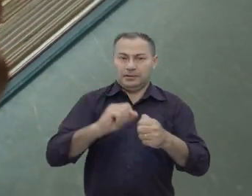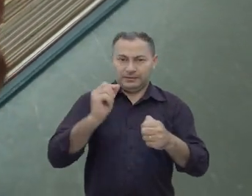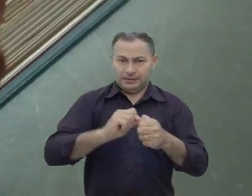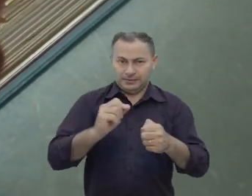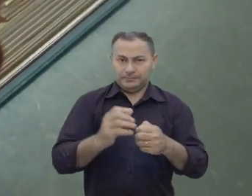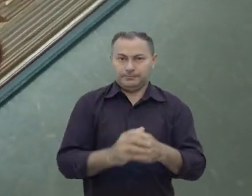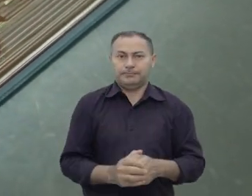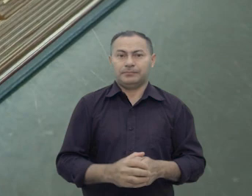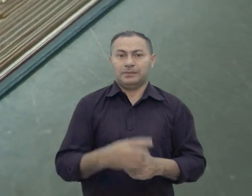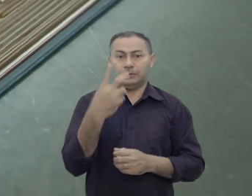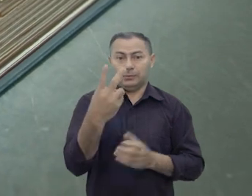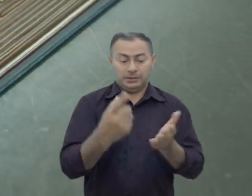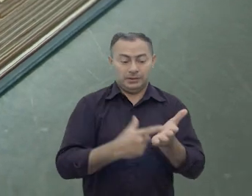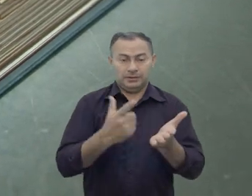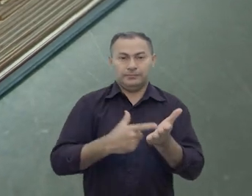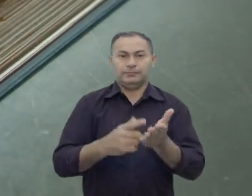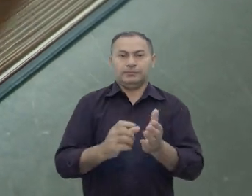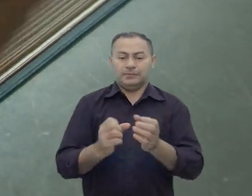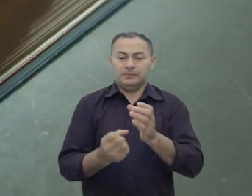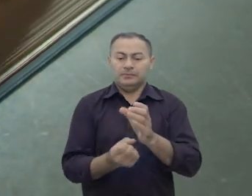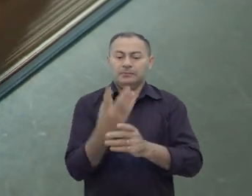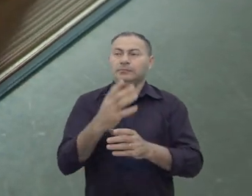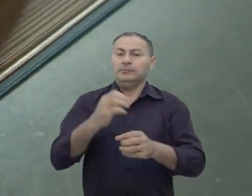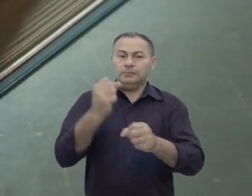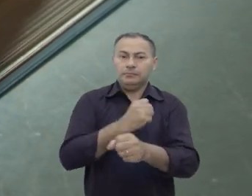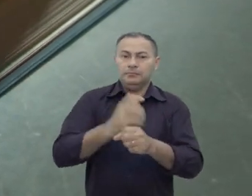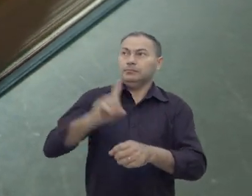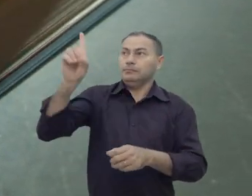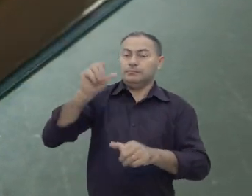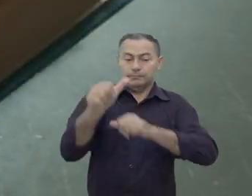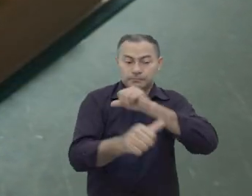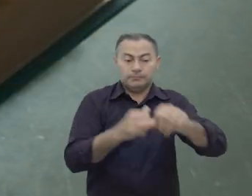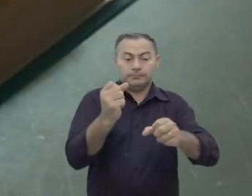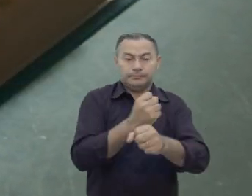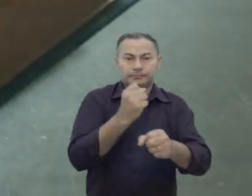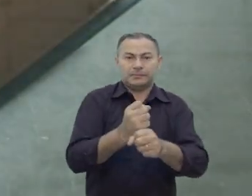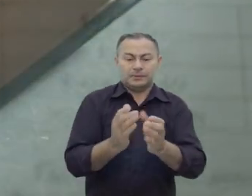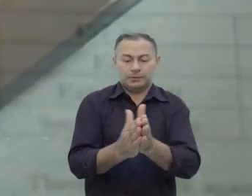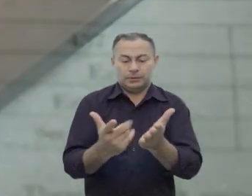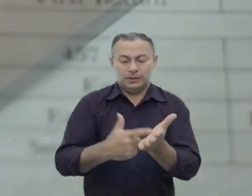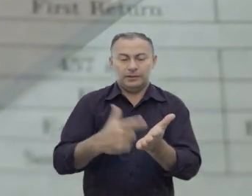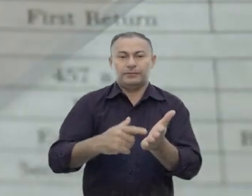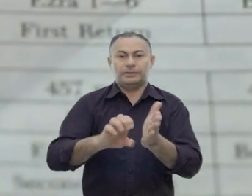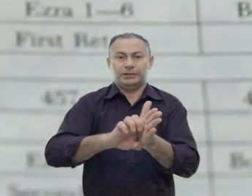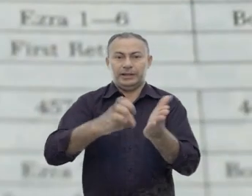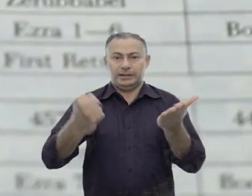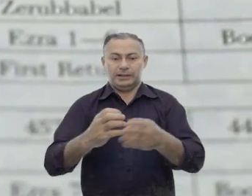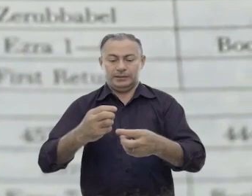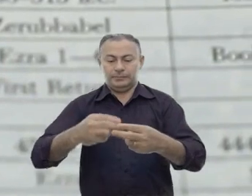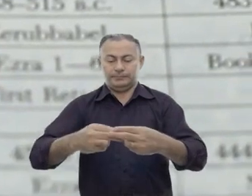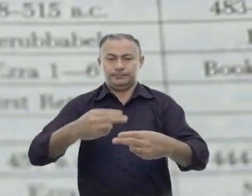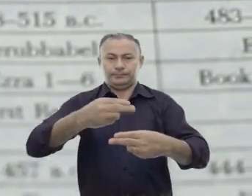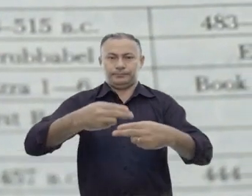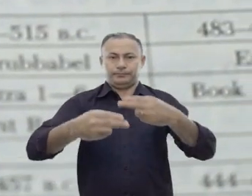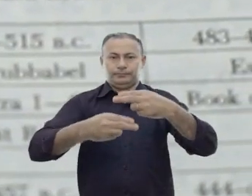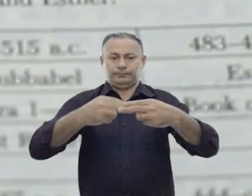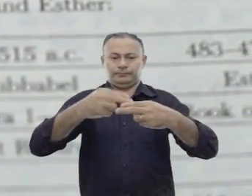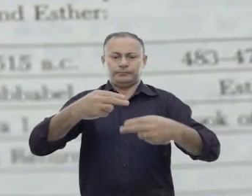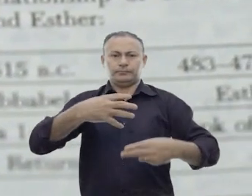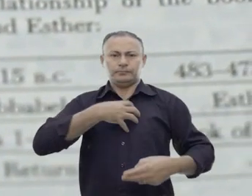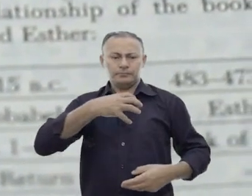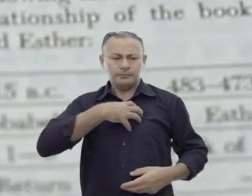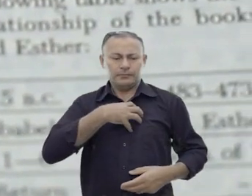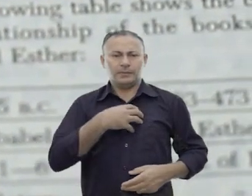Deus está realizando. Nos dois livros, a obra de Deus é a reconstrução. Nos livros de Esdras e Neemias, a ênfase está